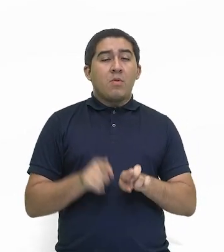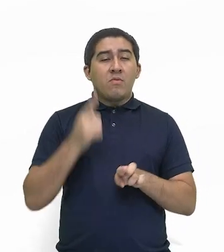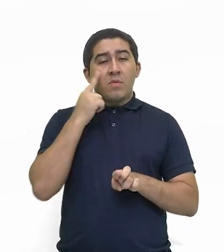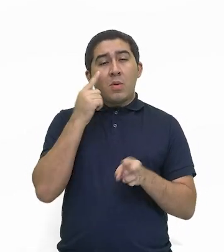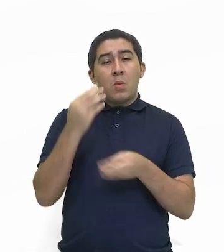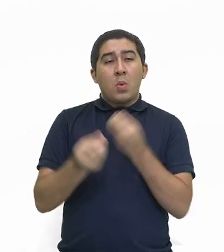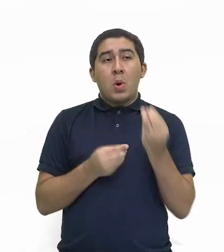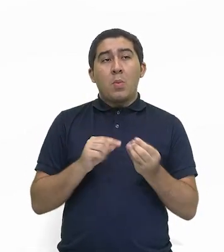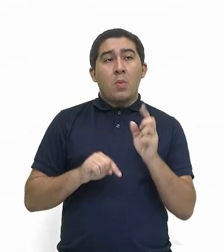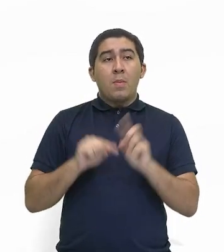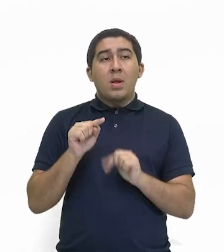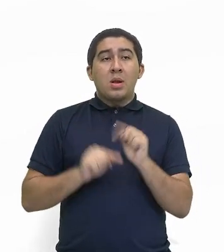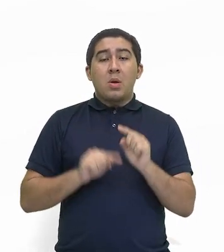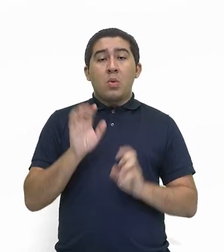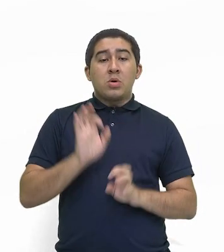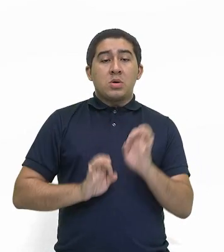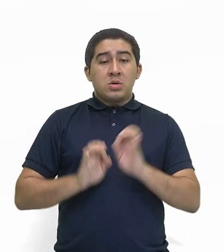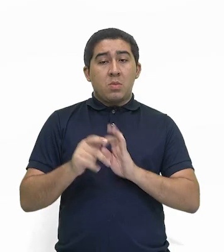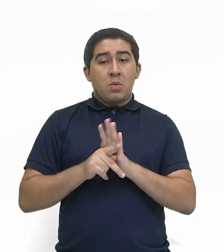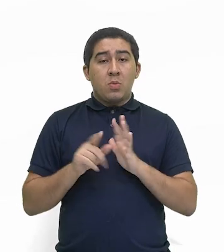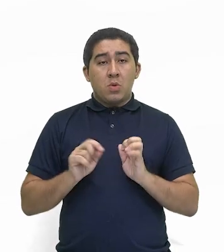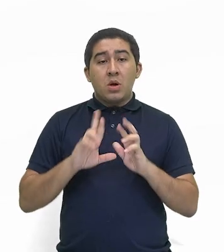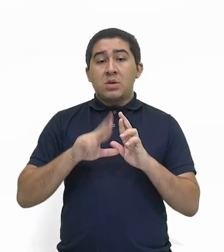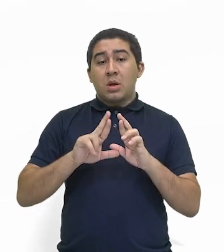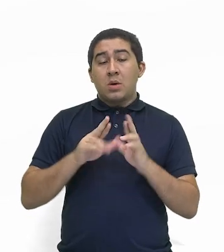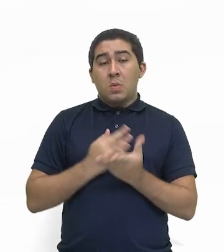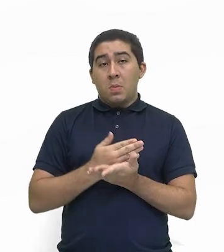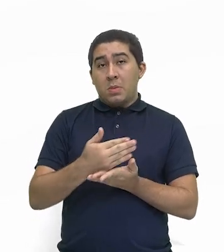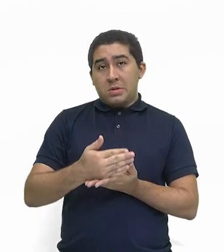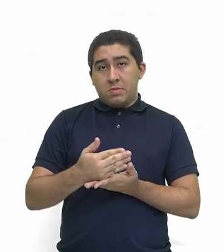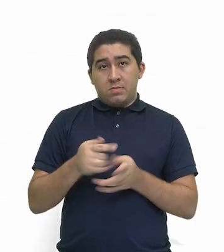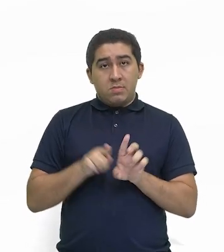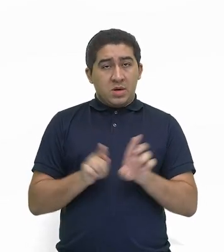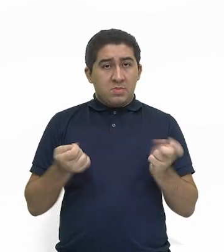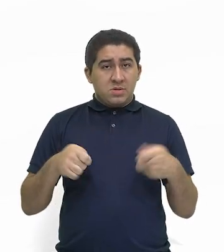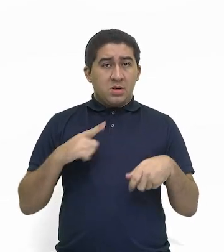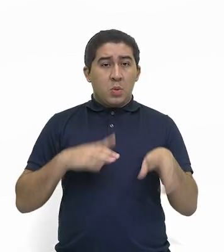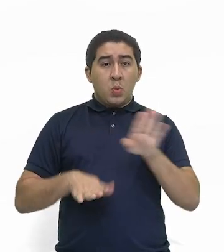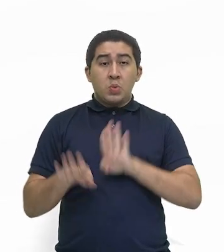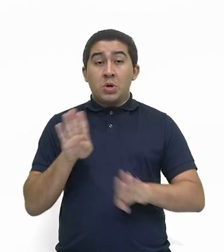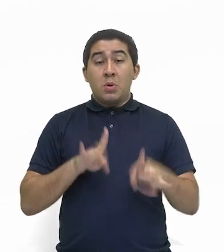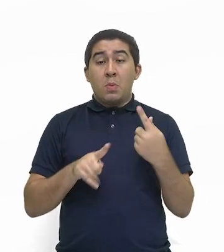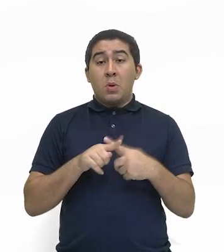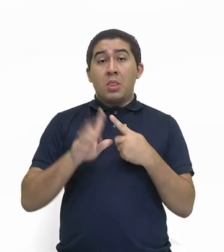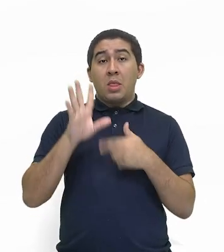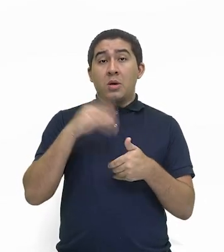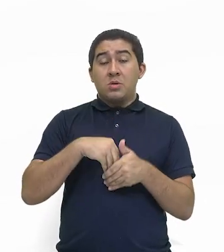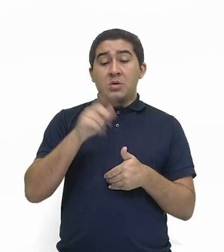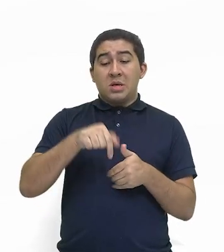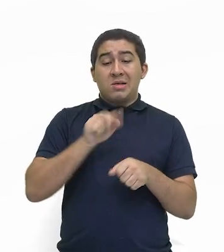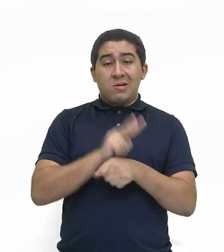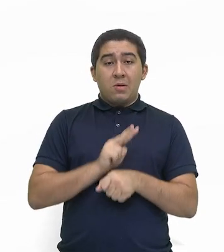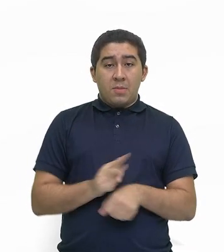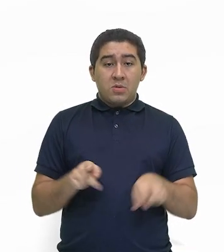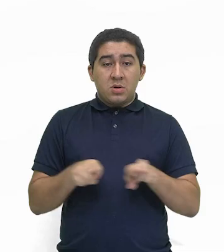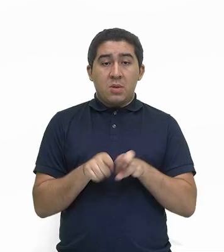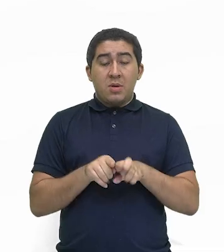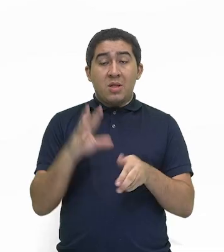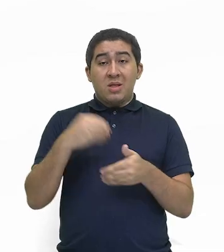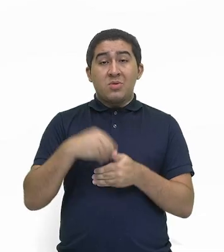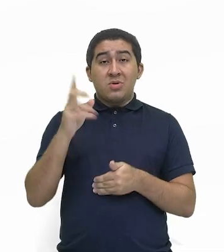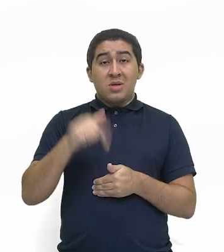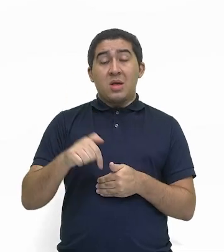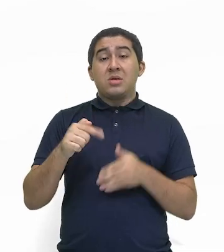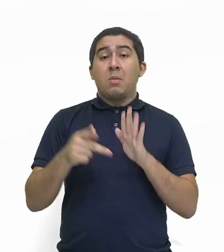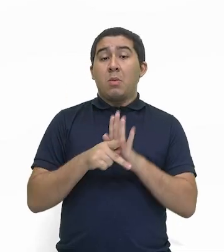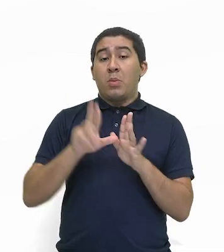os materiais para a reciclagem. Mas a gente tem que ter cuidado, porque dentro desse tratamento, dentro dessa desmontagem,